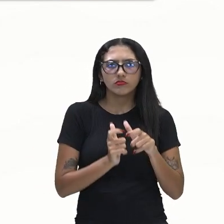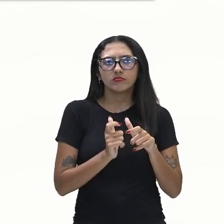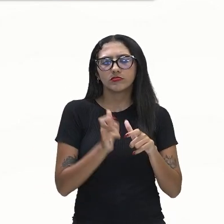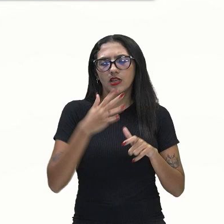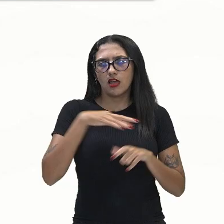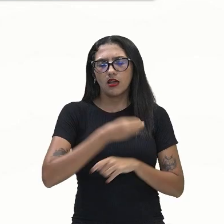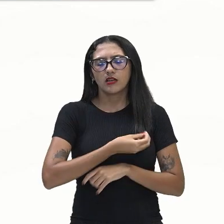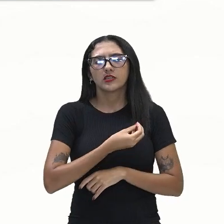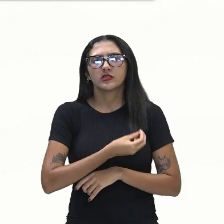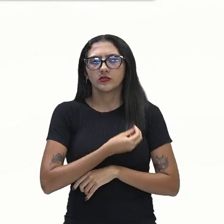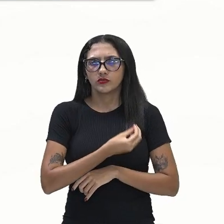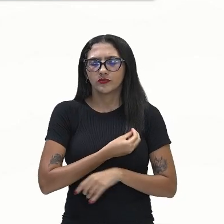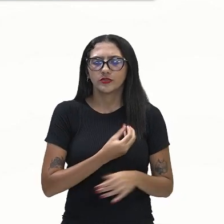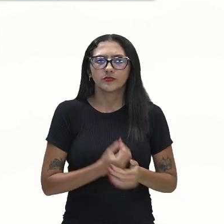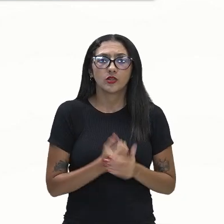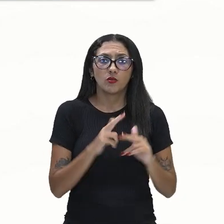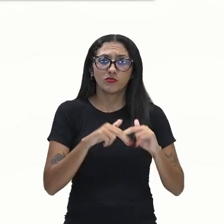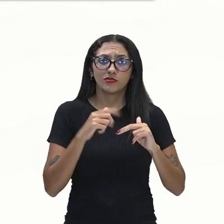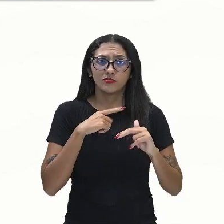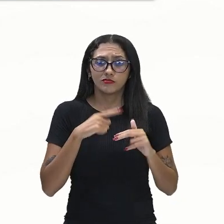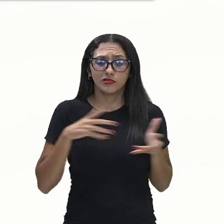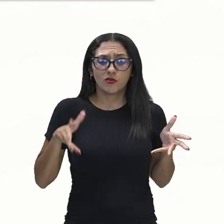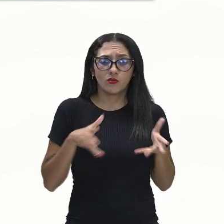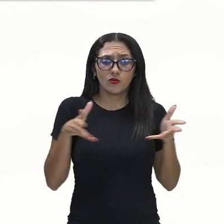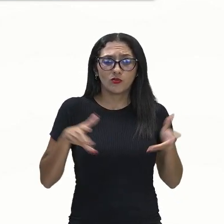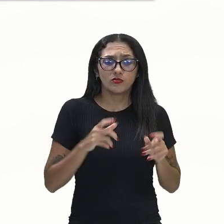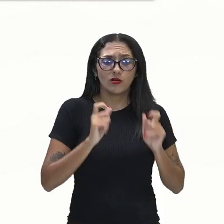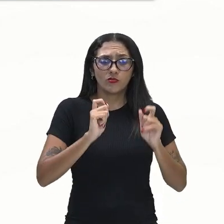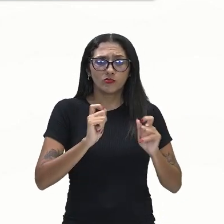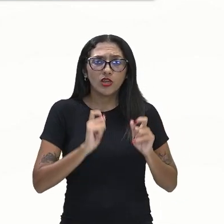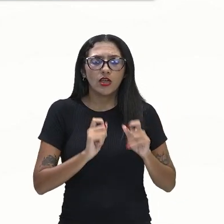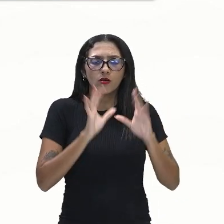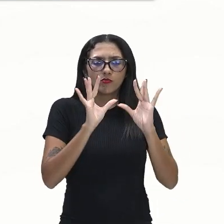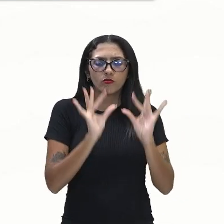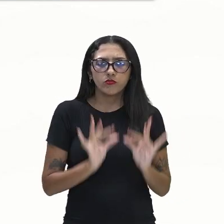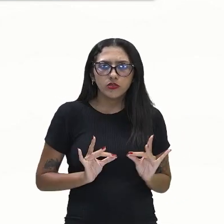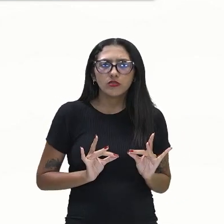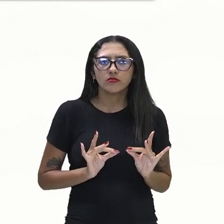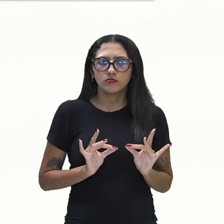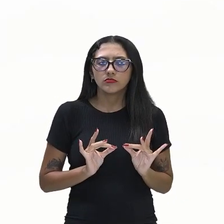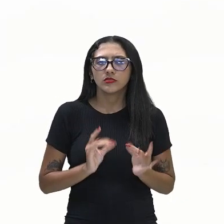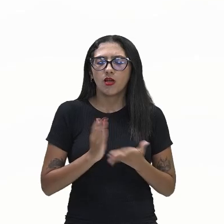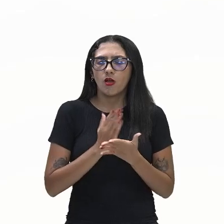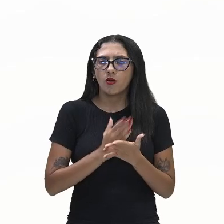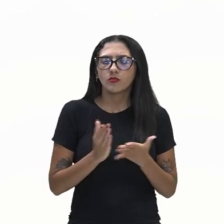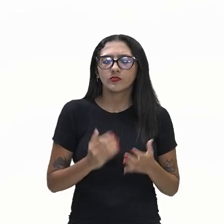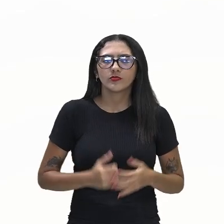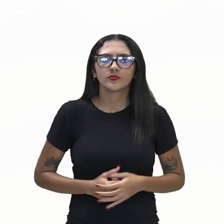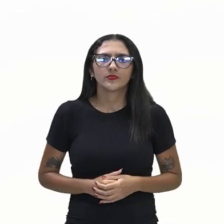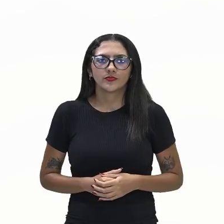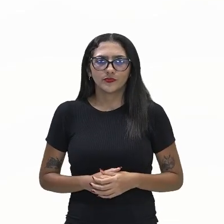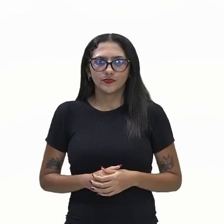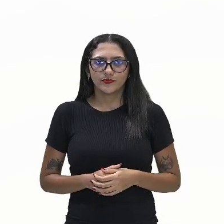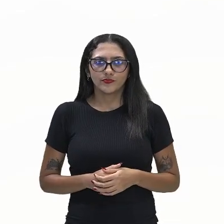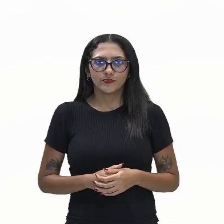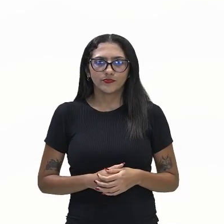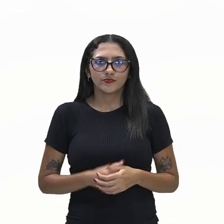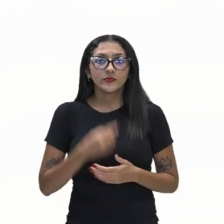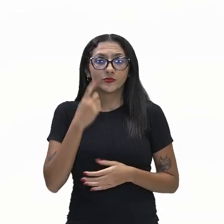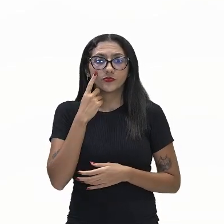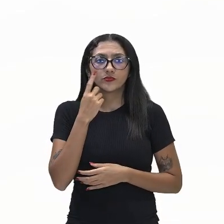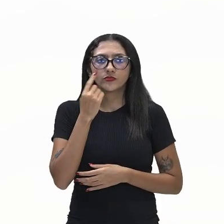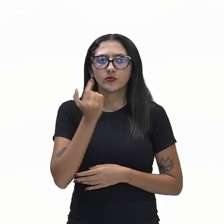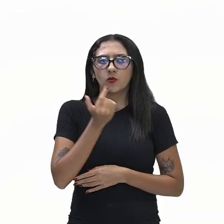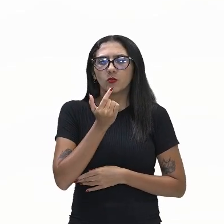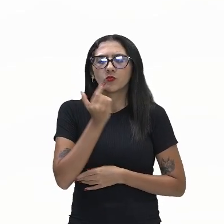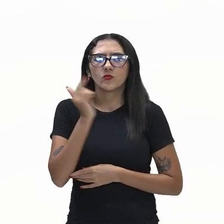e assim contribuindo para a diminuição da biodiversidade. Tá? Vejam aí também que outros impactos estão relacionados